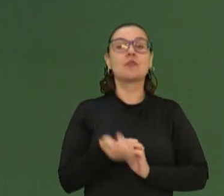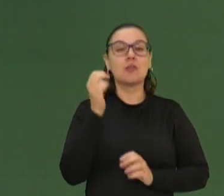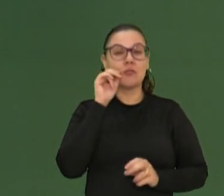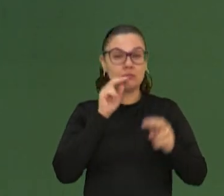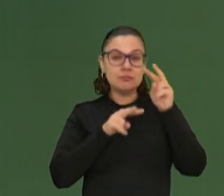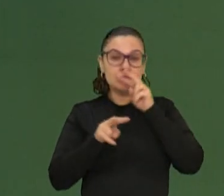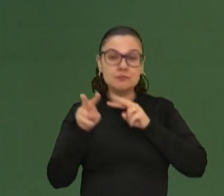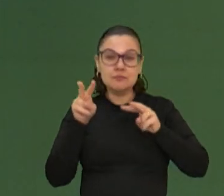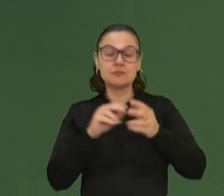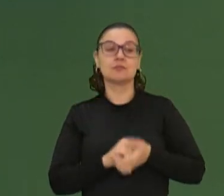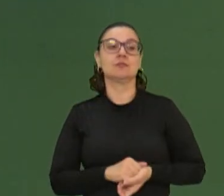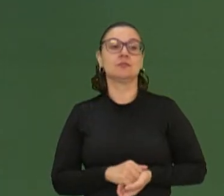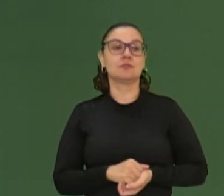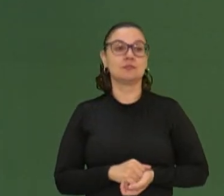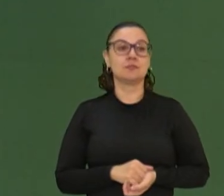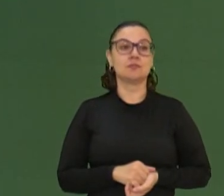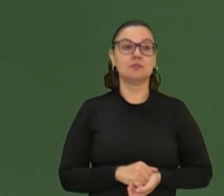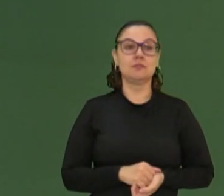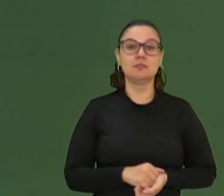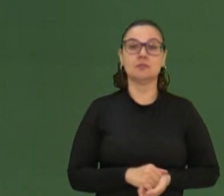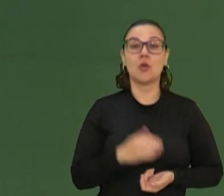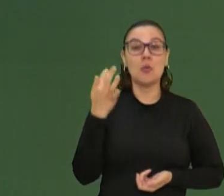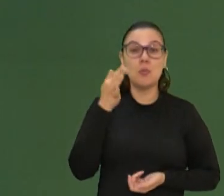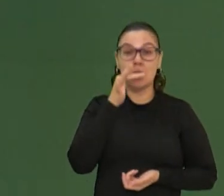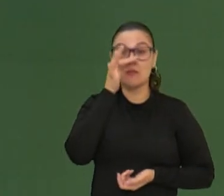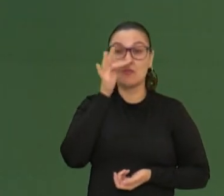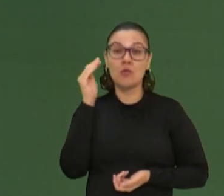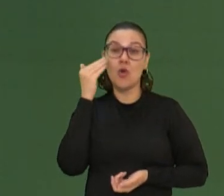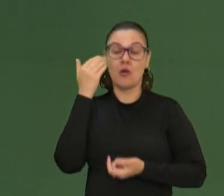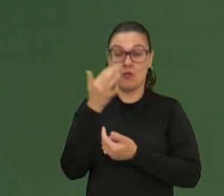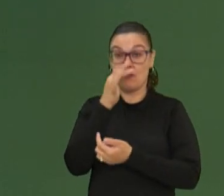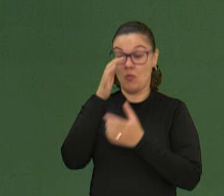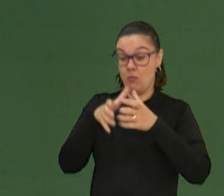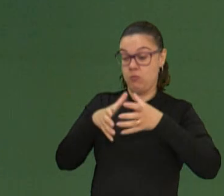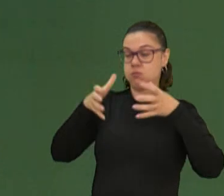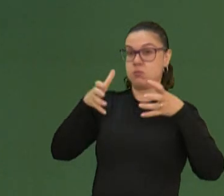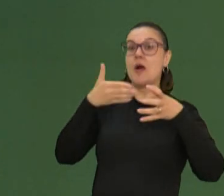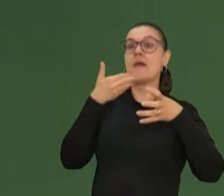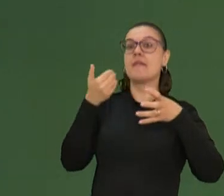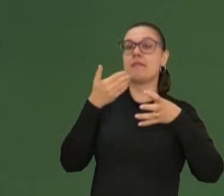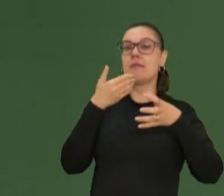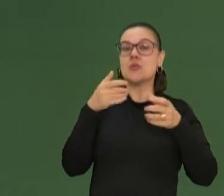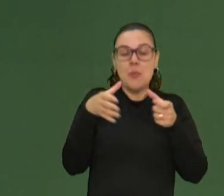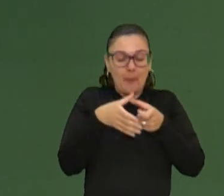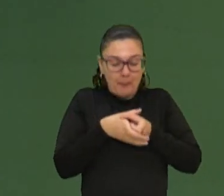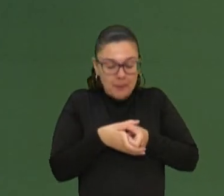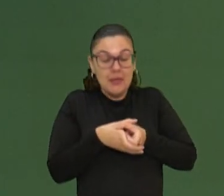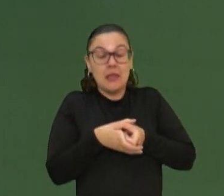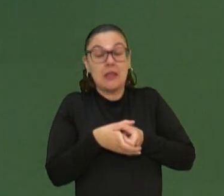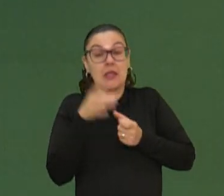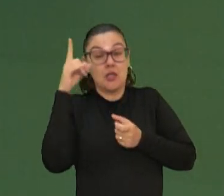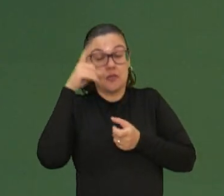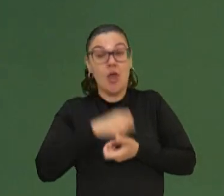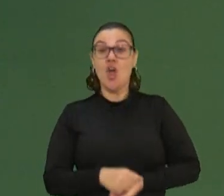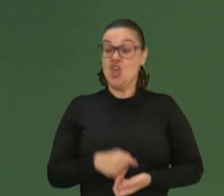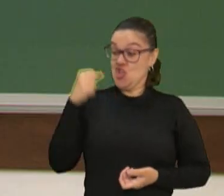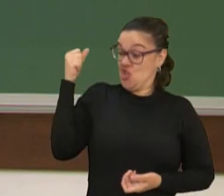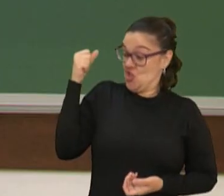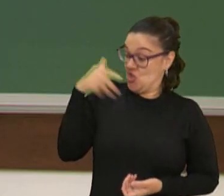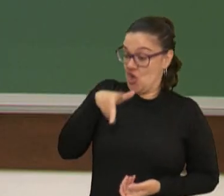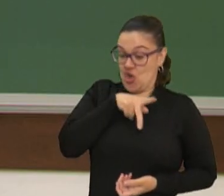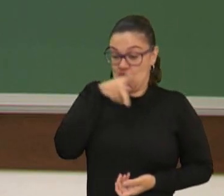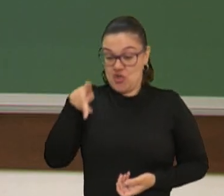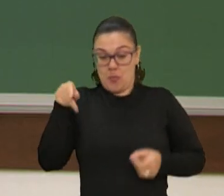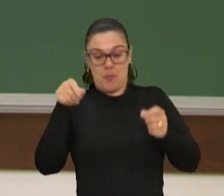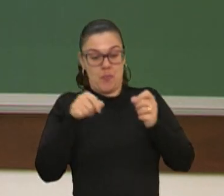observando essas estruturas. Pega uma roseira, você vai poder observar, flores grandes, flores pequenas é difícil. Nossa, professor, então eu vou pegar